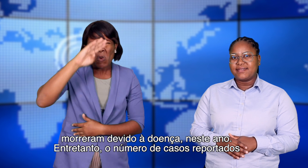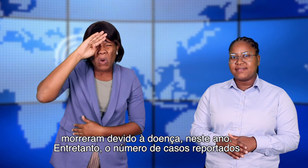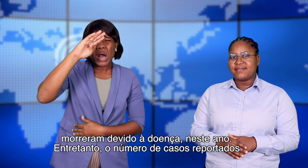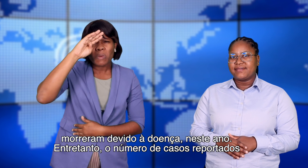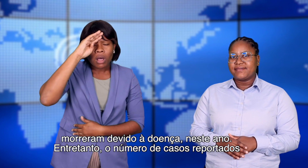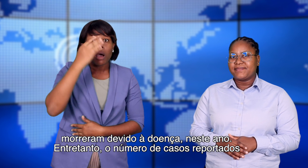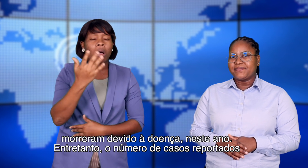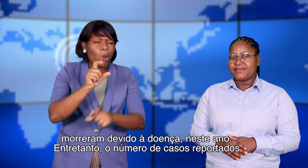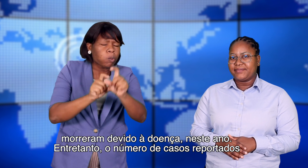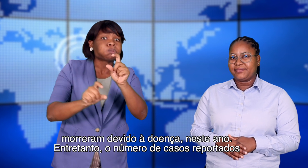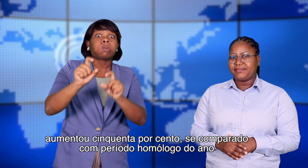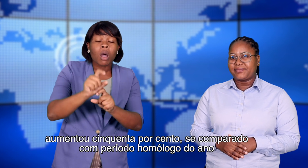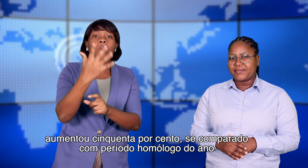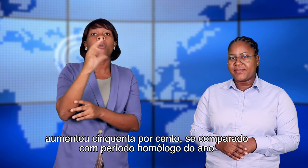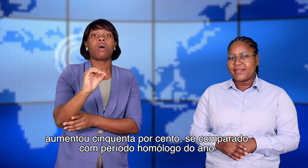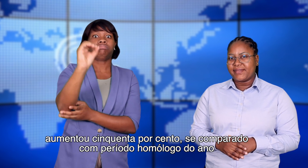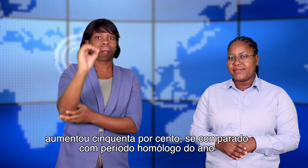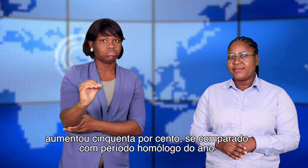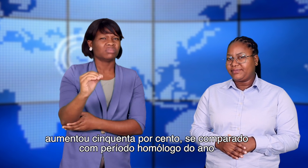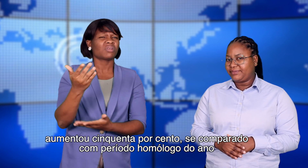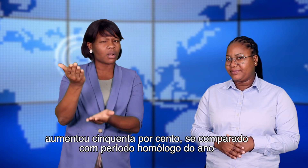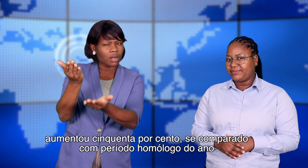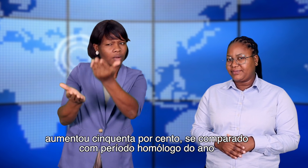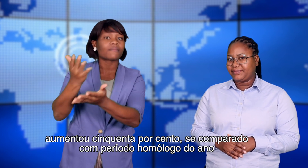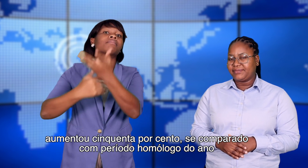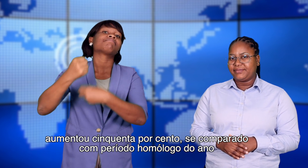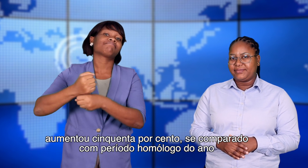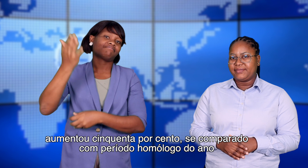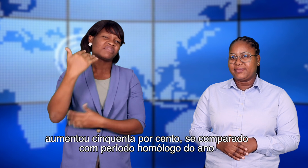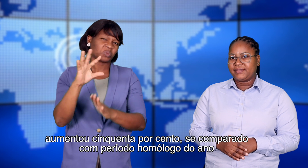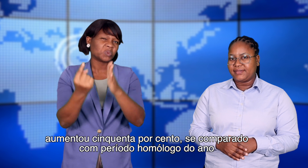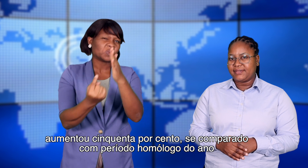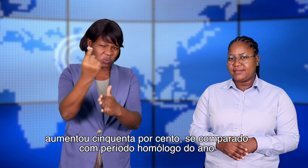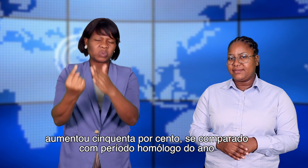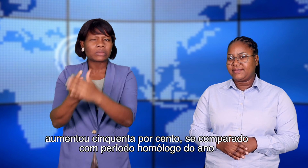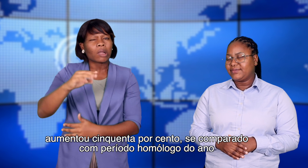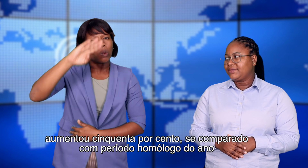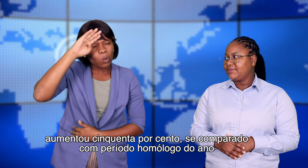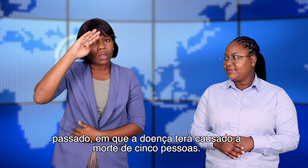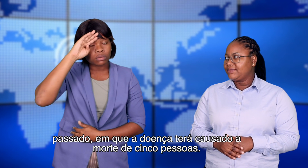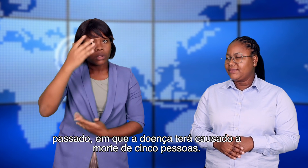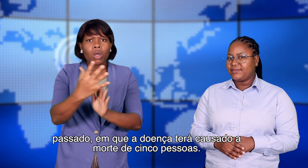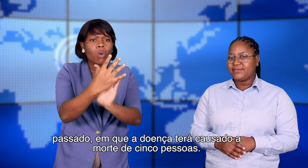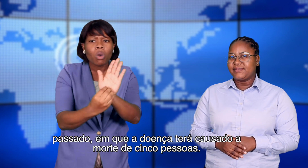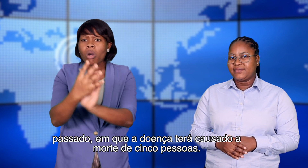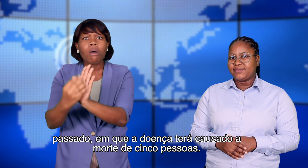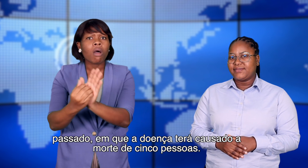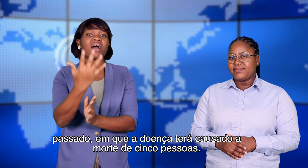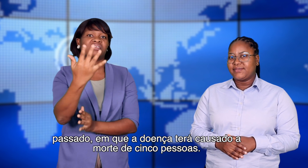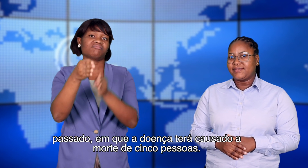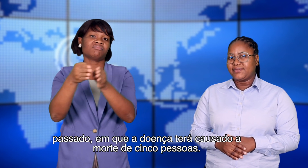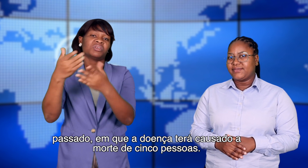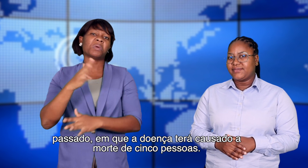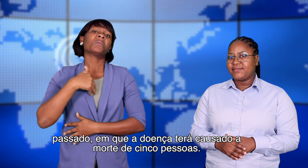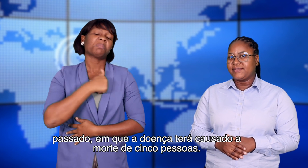Entretanto, o número de casos reportados aumentou 50% se comparado com o igual período do ano passado, em que a